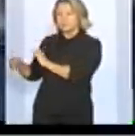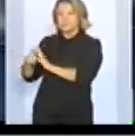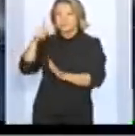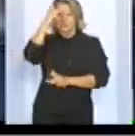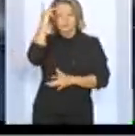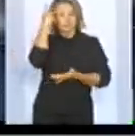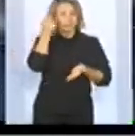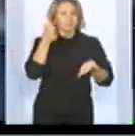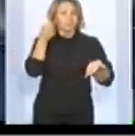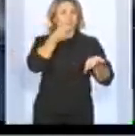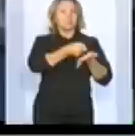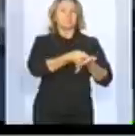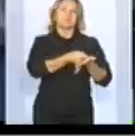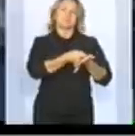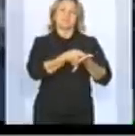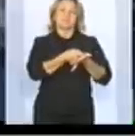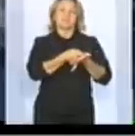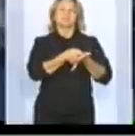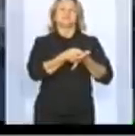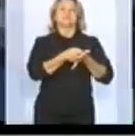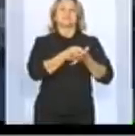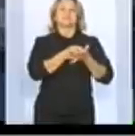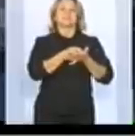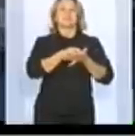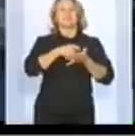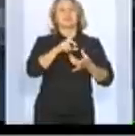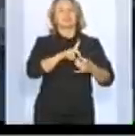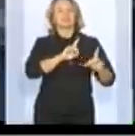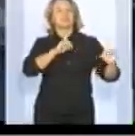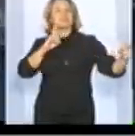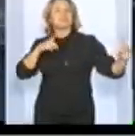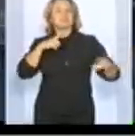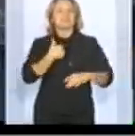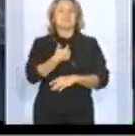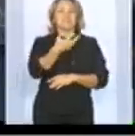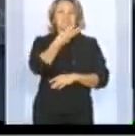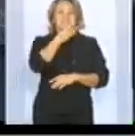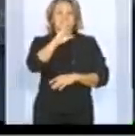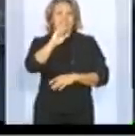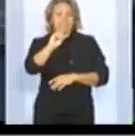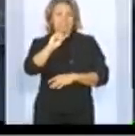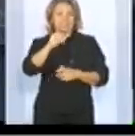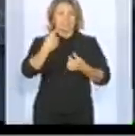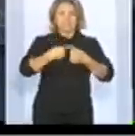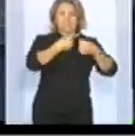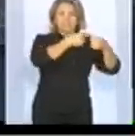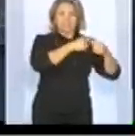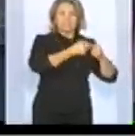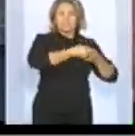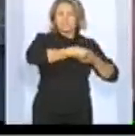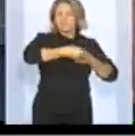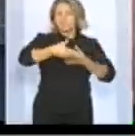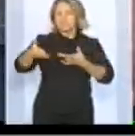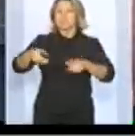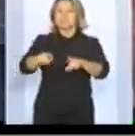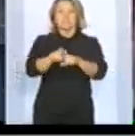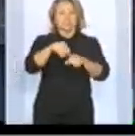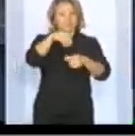e que tem operação em 130 cidades espalhadas em 20 estados da federação e mais o Distrito